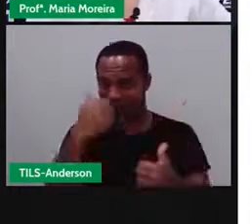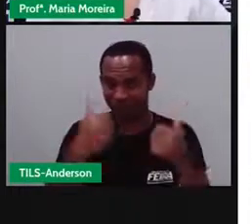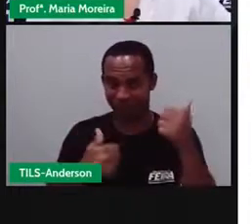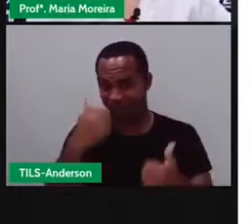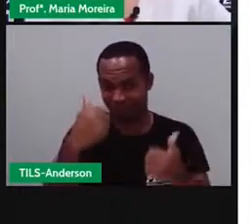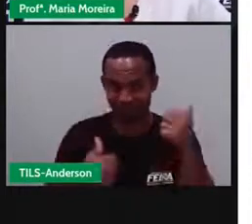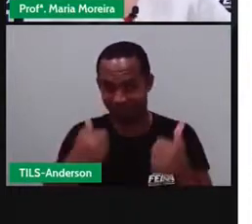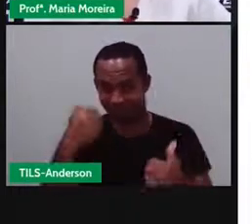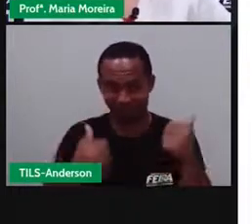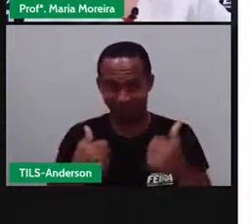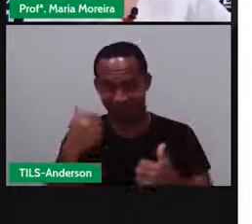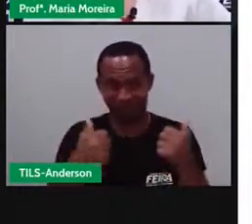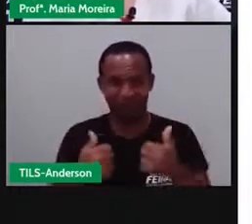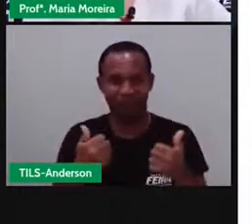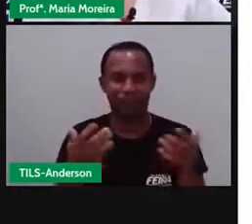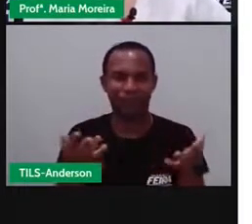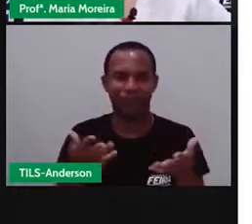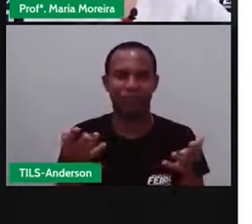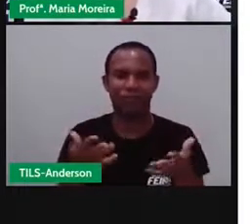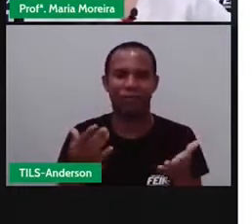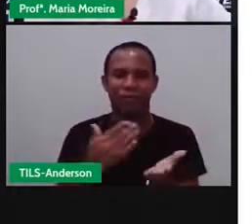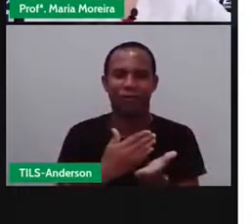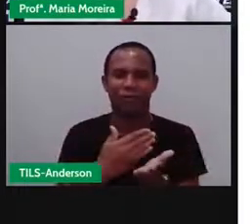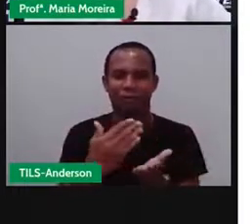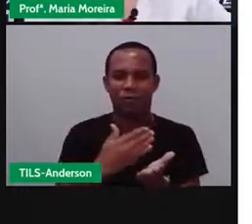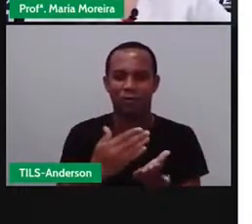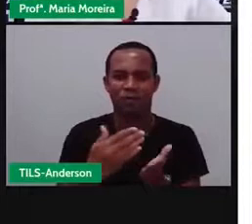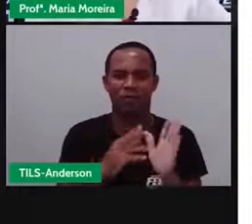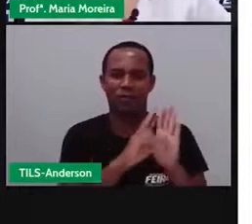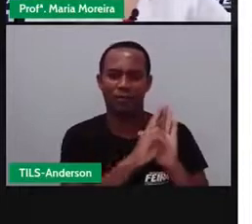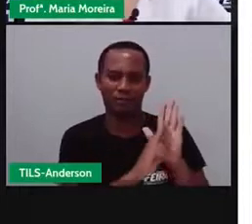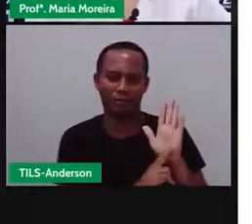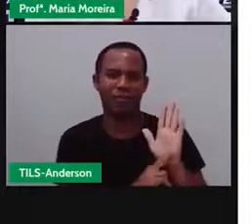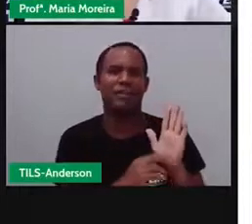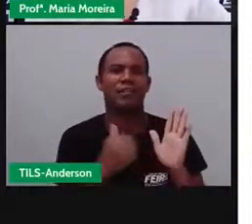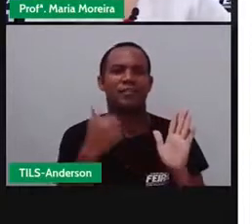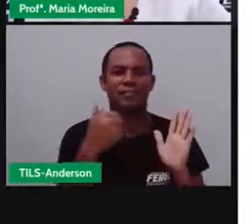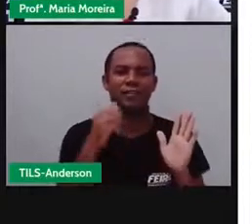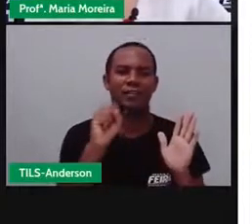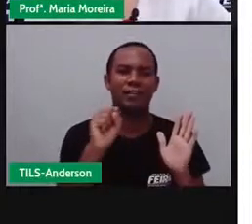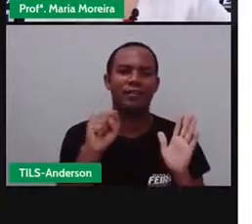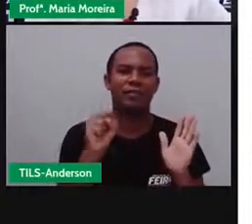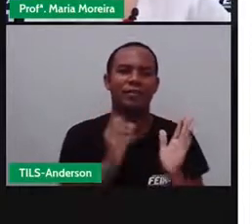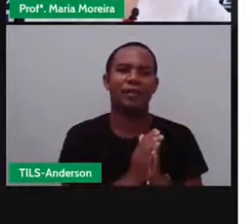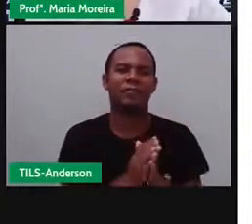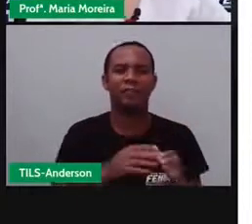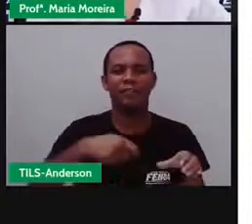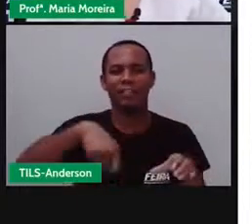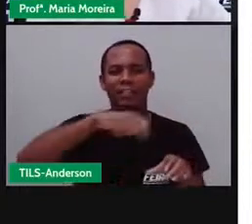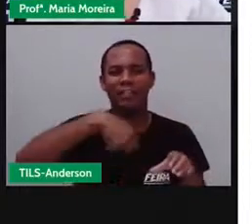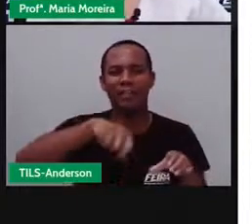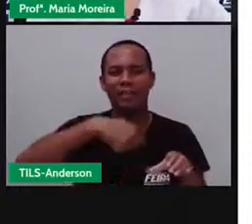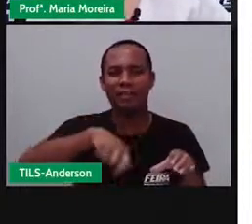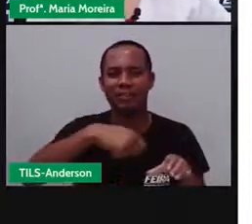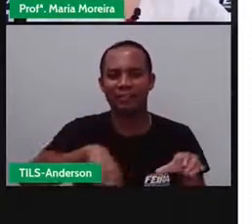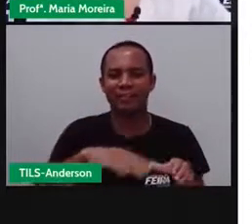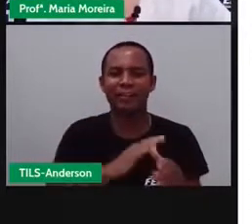em peso e receita? Agora você vai começar a anotar as receitas, Anderson? Vai? Ah, sim,